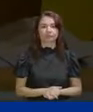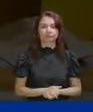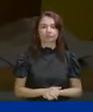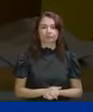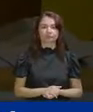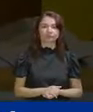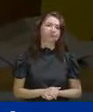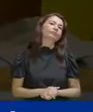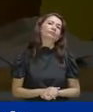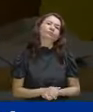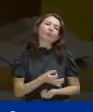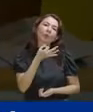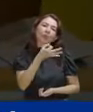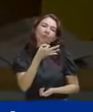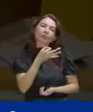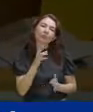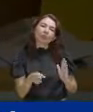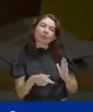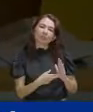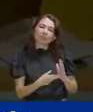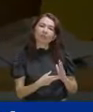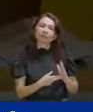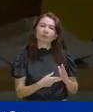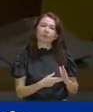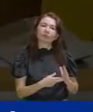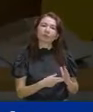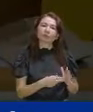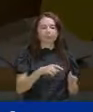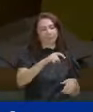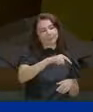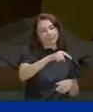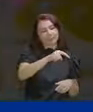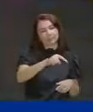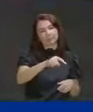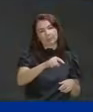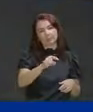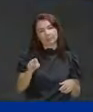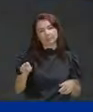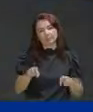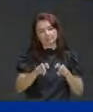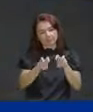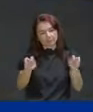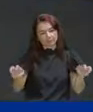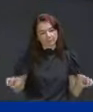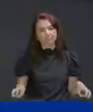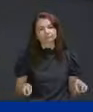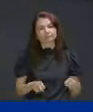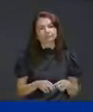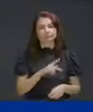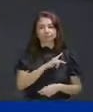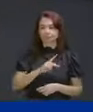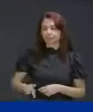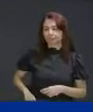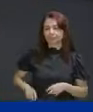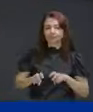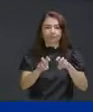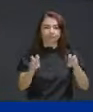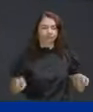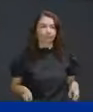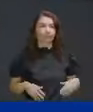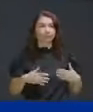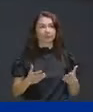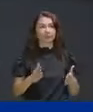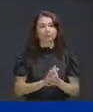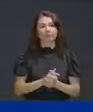saber qual é a opinião da relatora e depois vou seguir a sequência. Presidente, Imagem ampla do plenário.